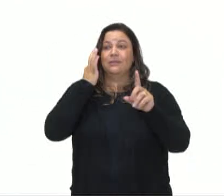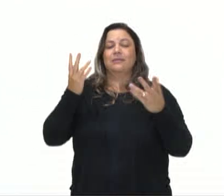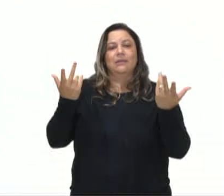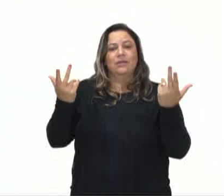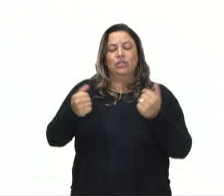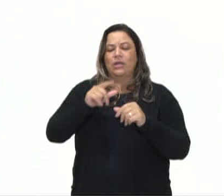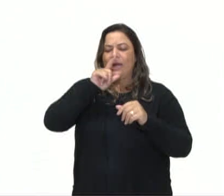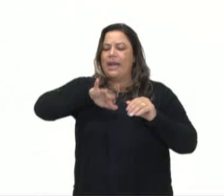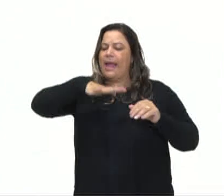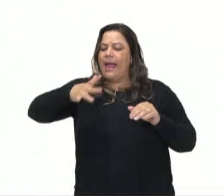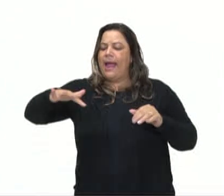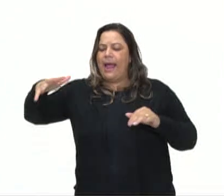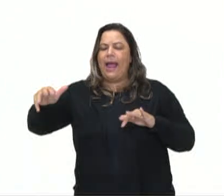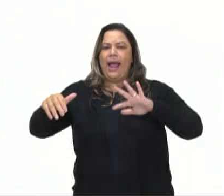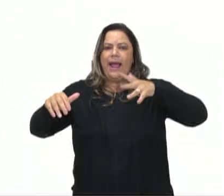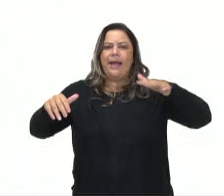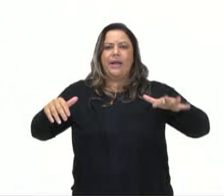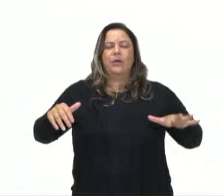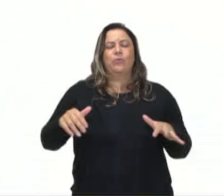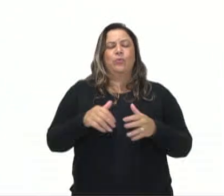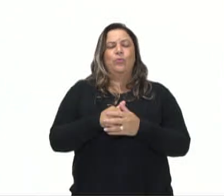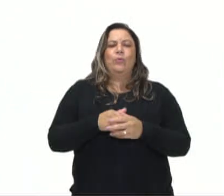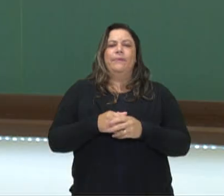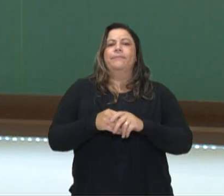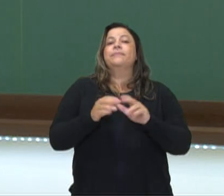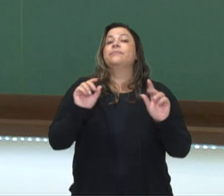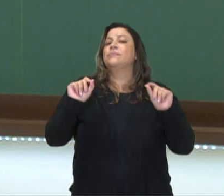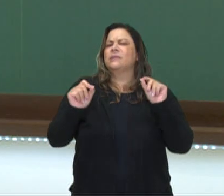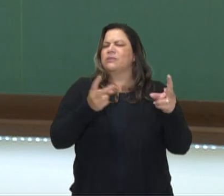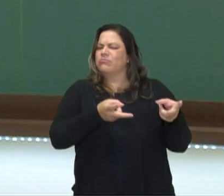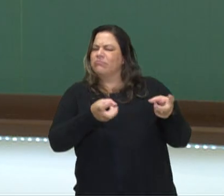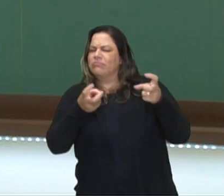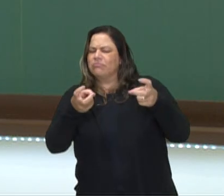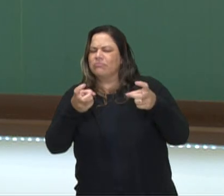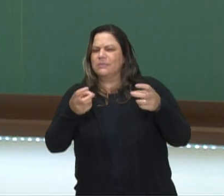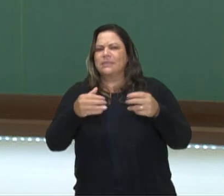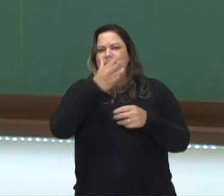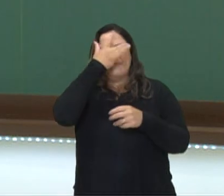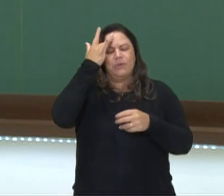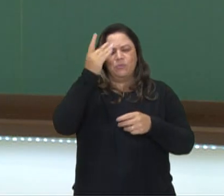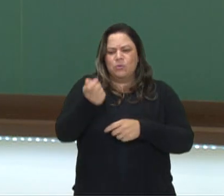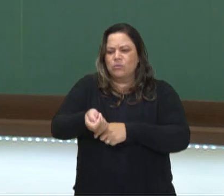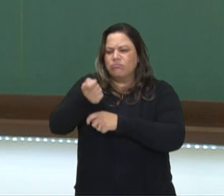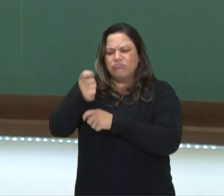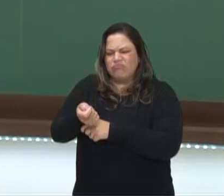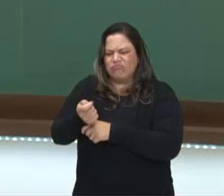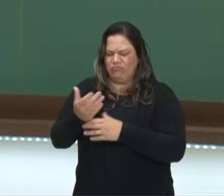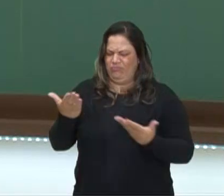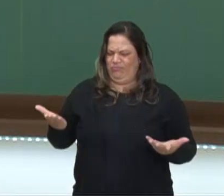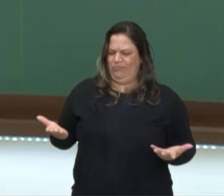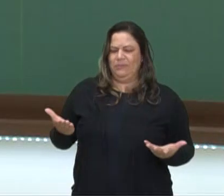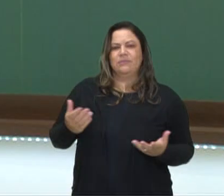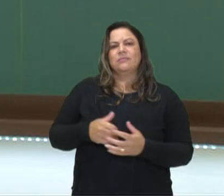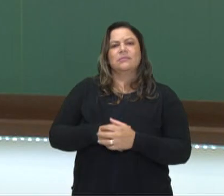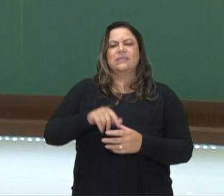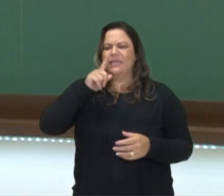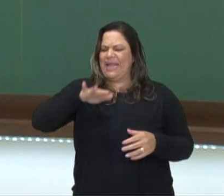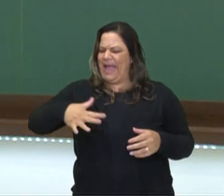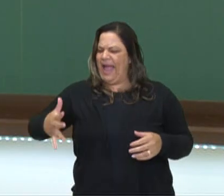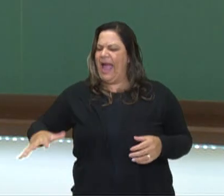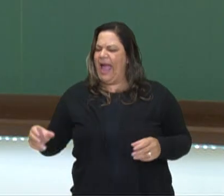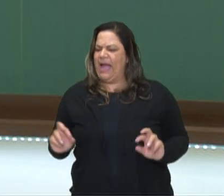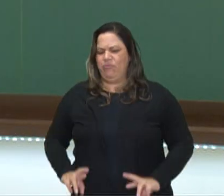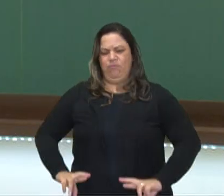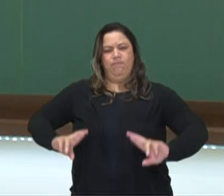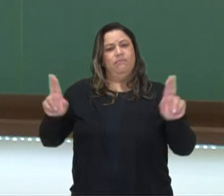mar, normalmente no final do ano. Então percebeu, esses pescadores, eles se deram conta que a temperatura das águas do Oceano